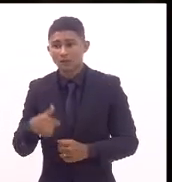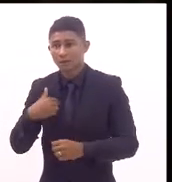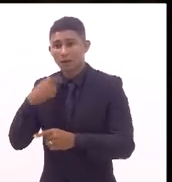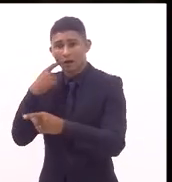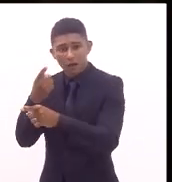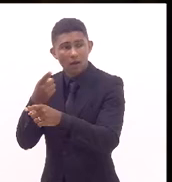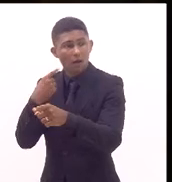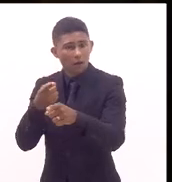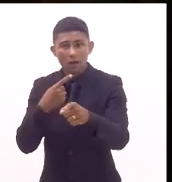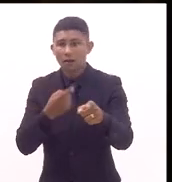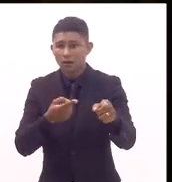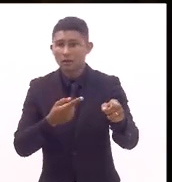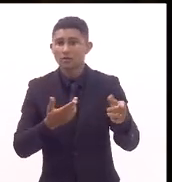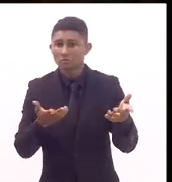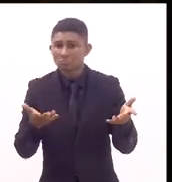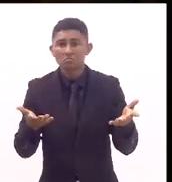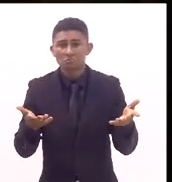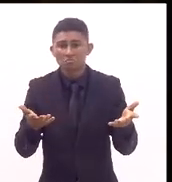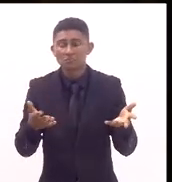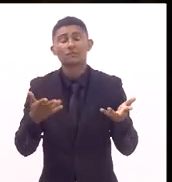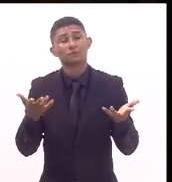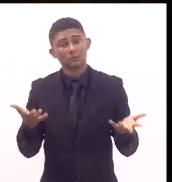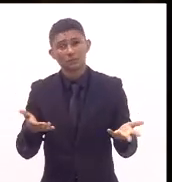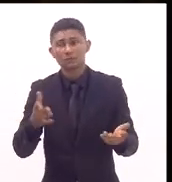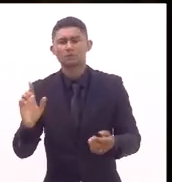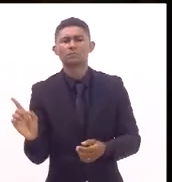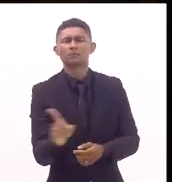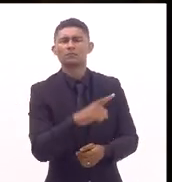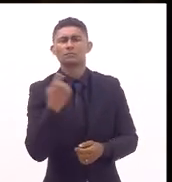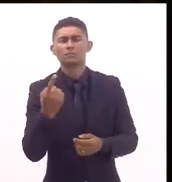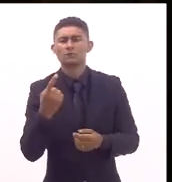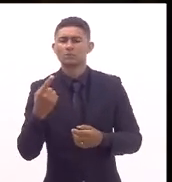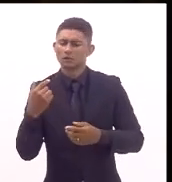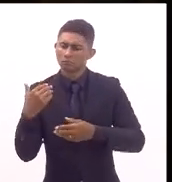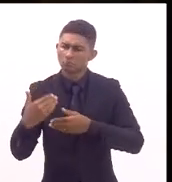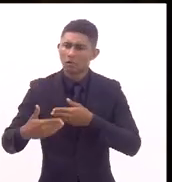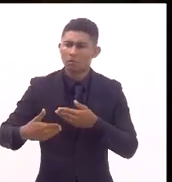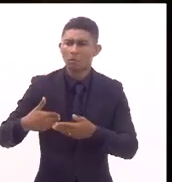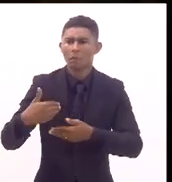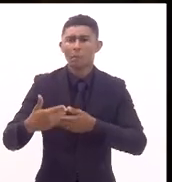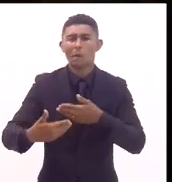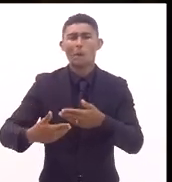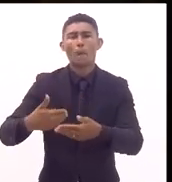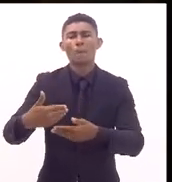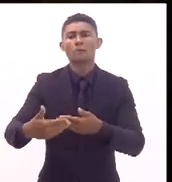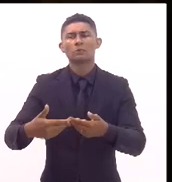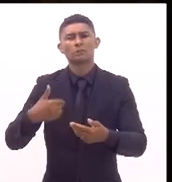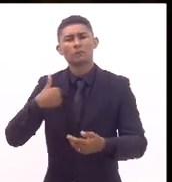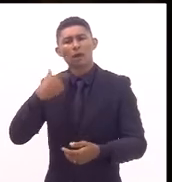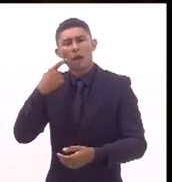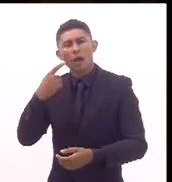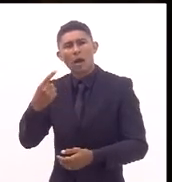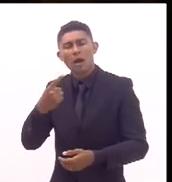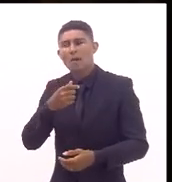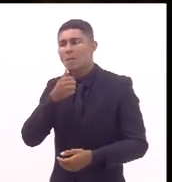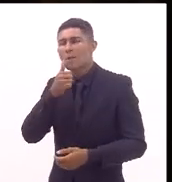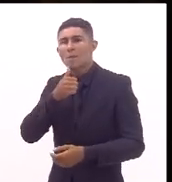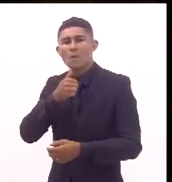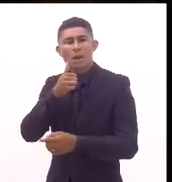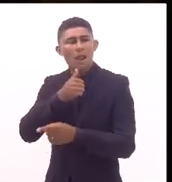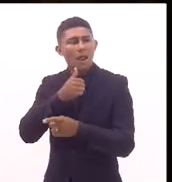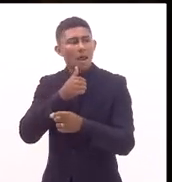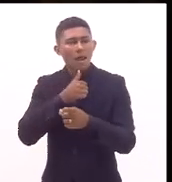ali bom então quando a gente começa a andar e disse que mulher é essa e chega ao Rio de Janeiro